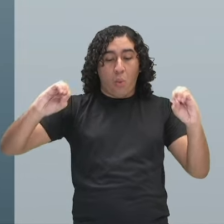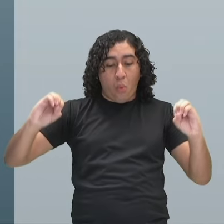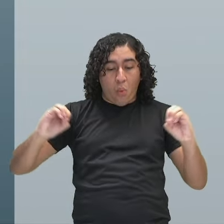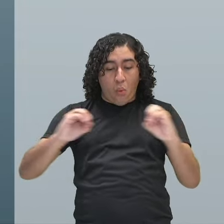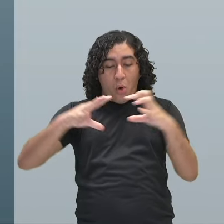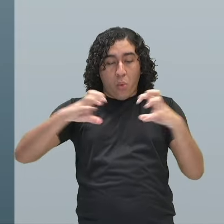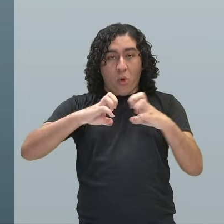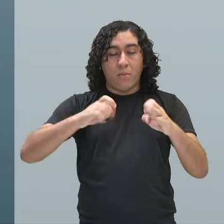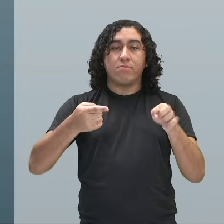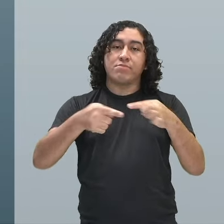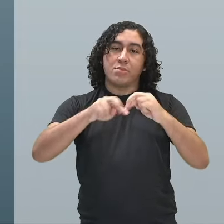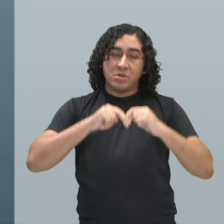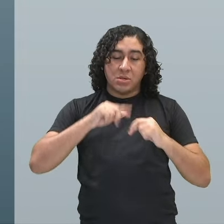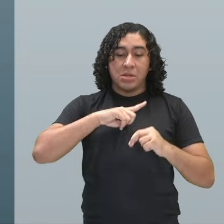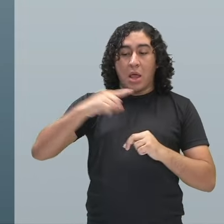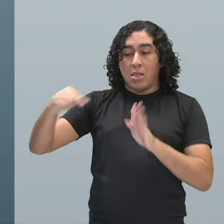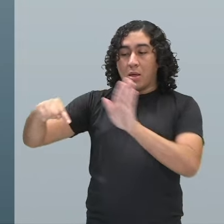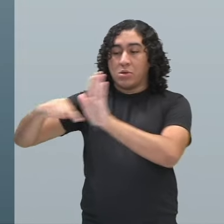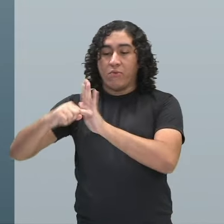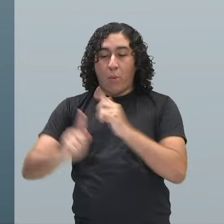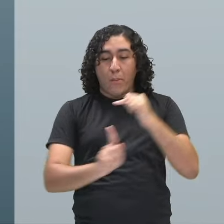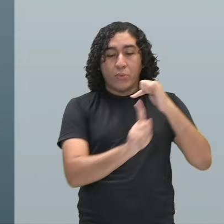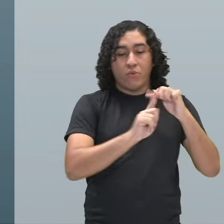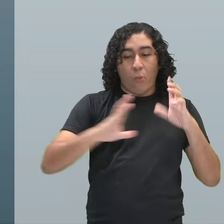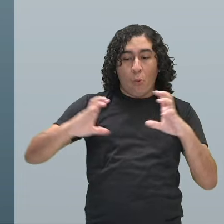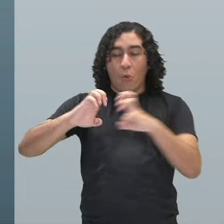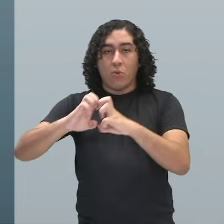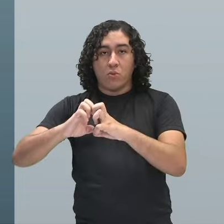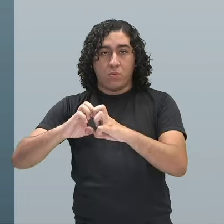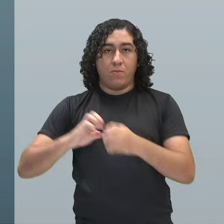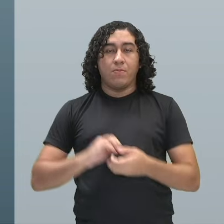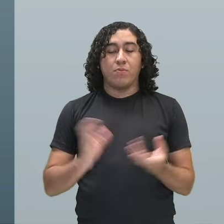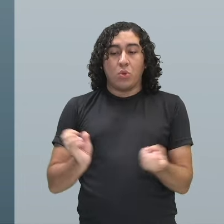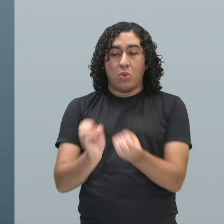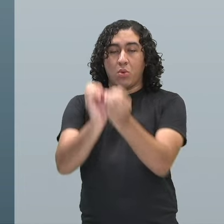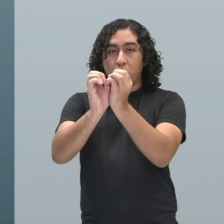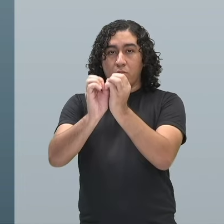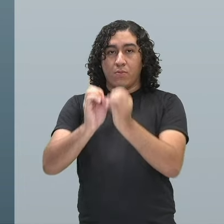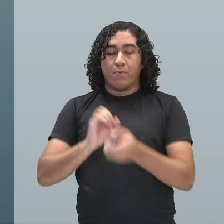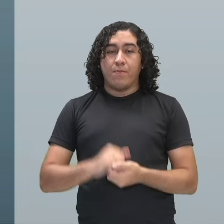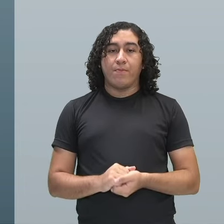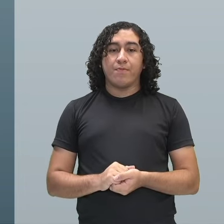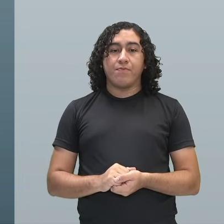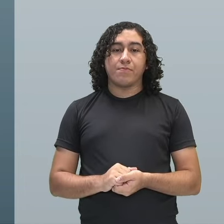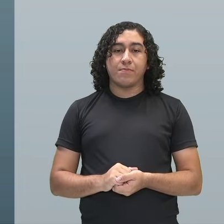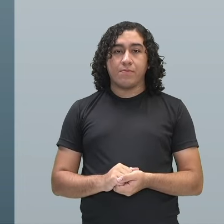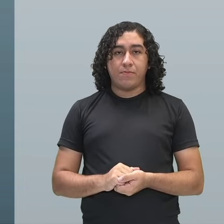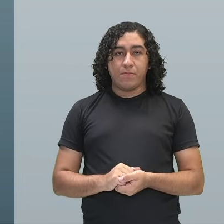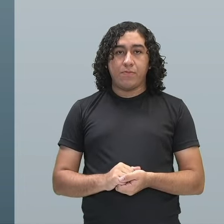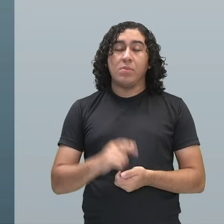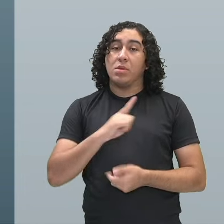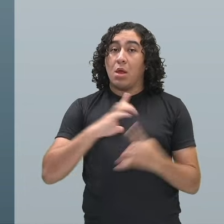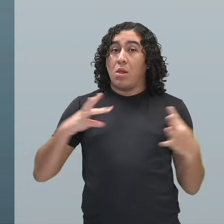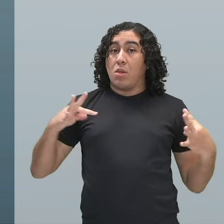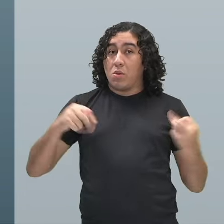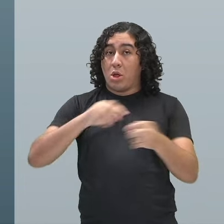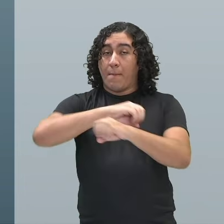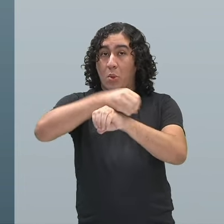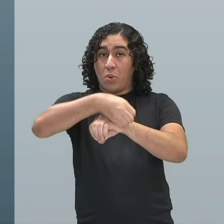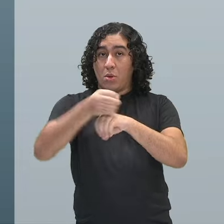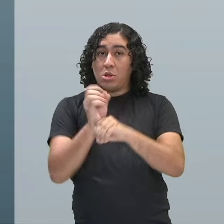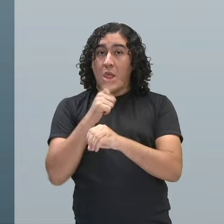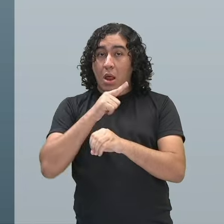vai pegar os positivos e o outro lado vai pegar os negativos ali para dissolver, tá? Então nós teremos todas as moléculas de água, como você